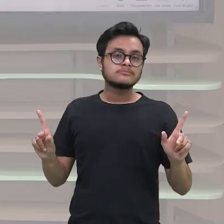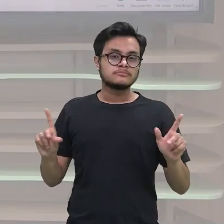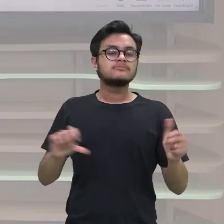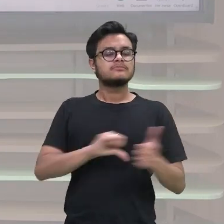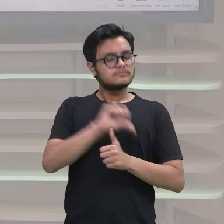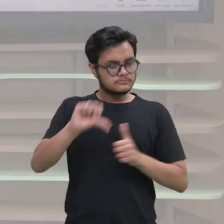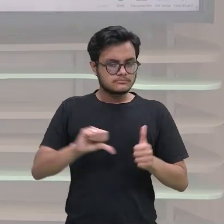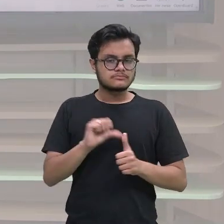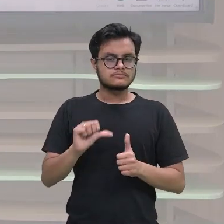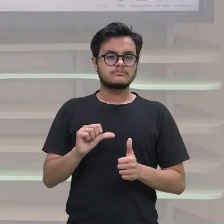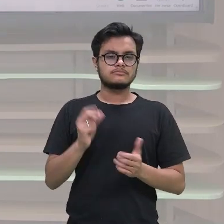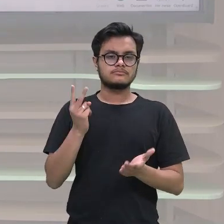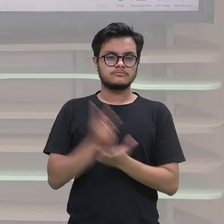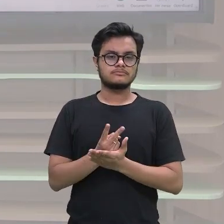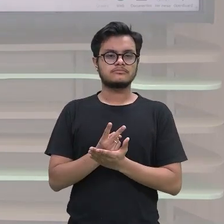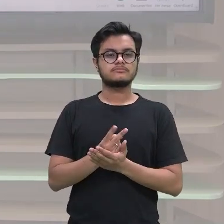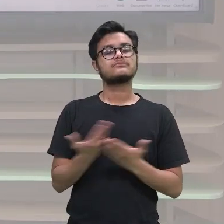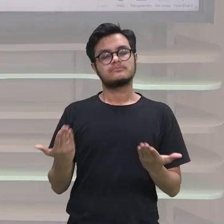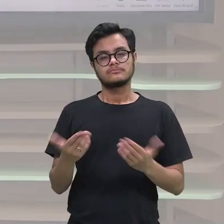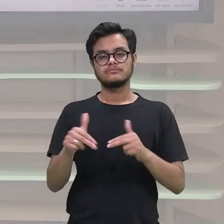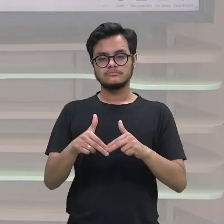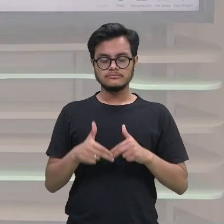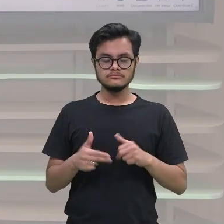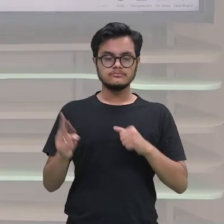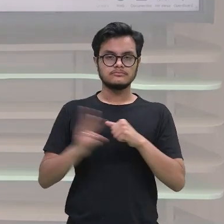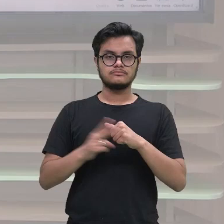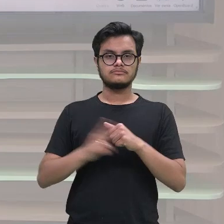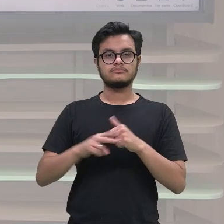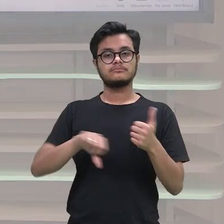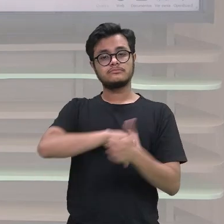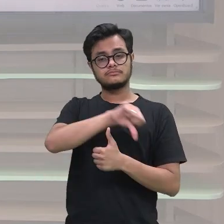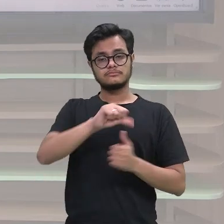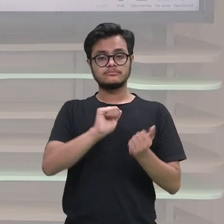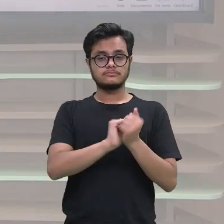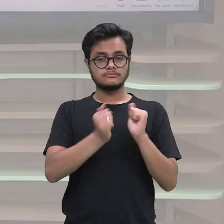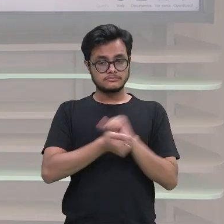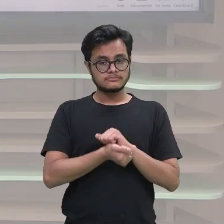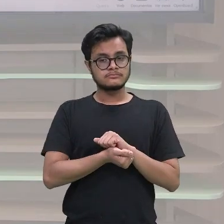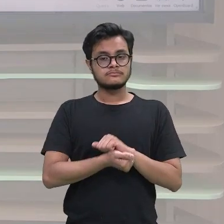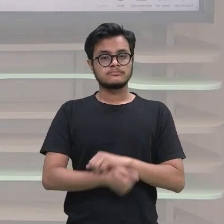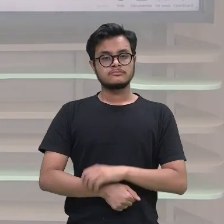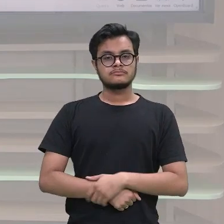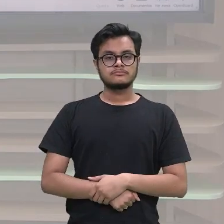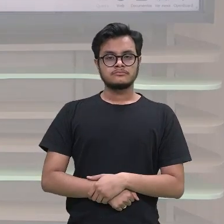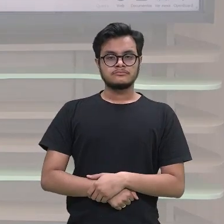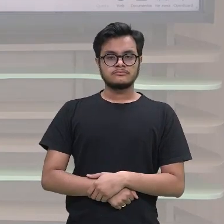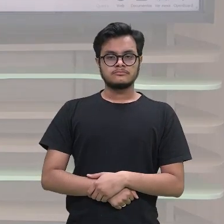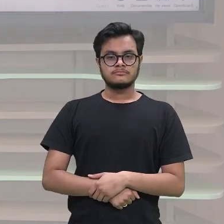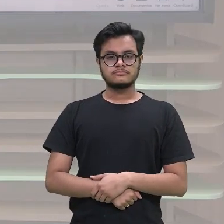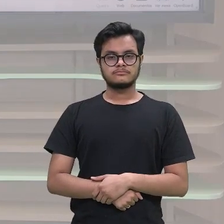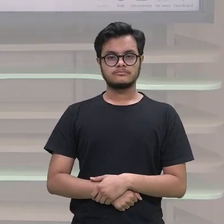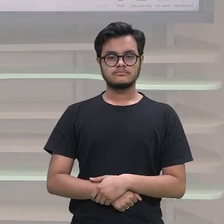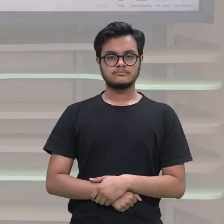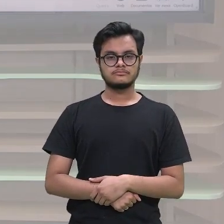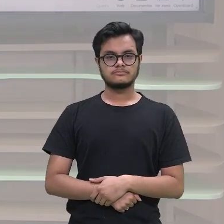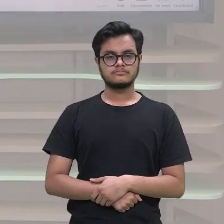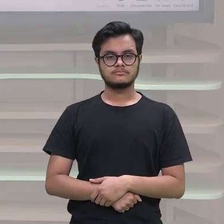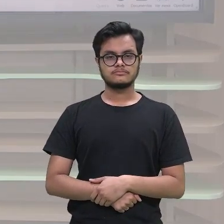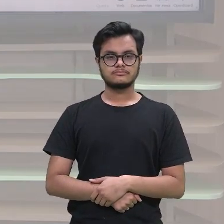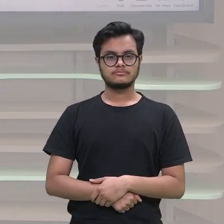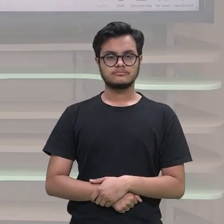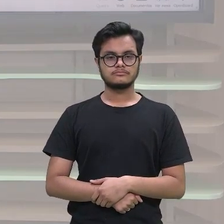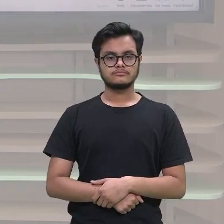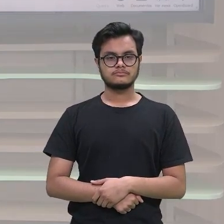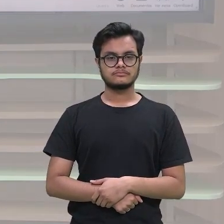dele. Porque ele muda, ele flexiona. Ele vai flexionar. ok? Conforme